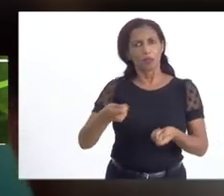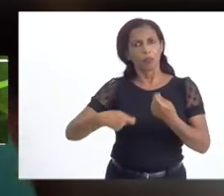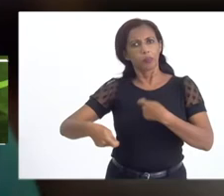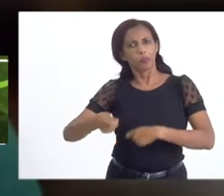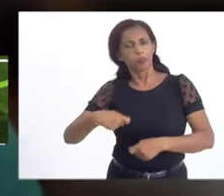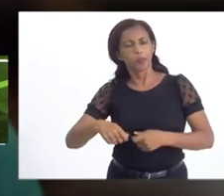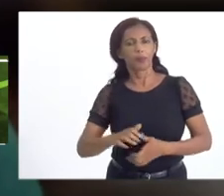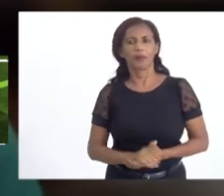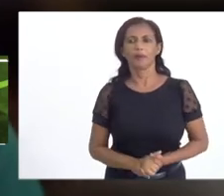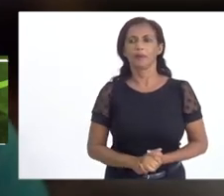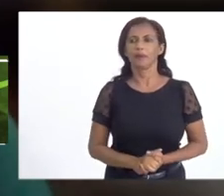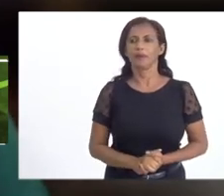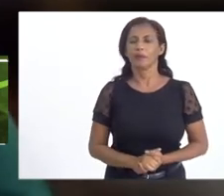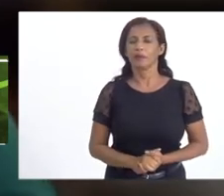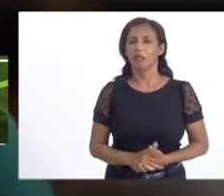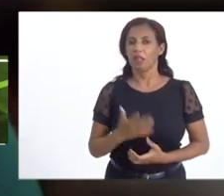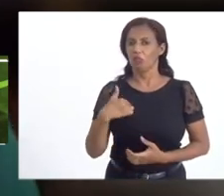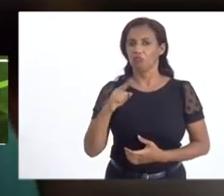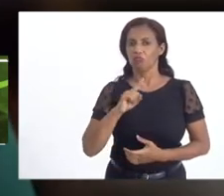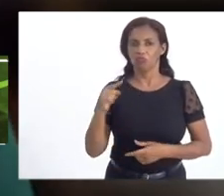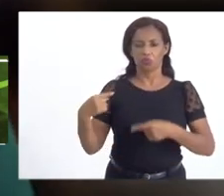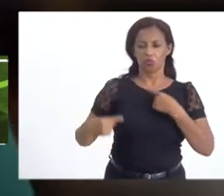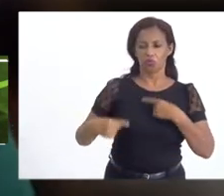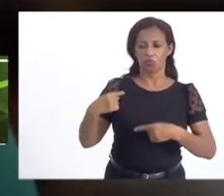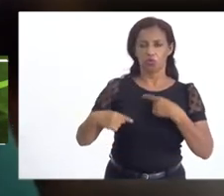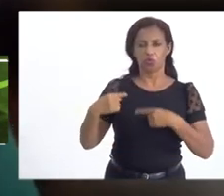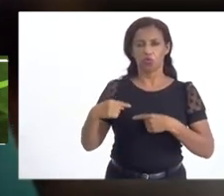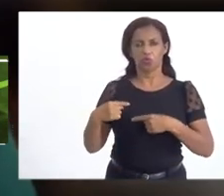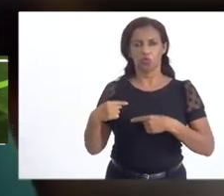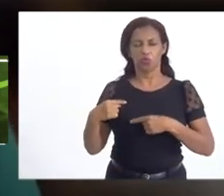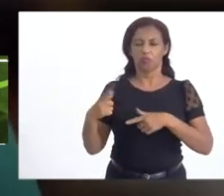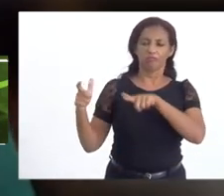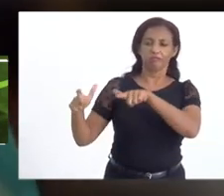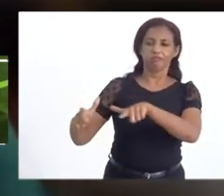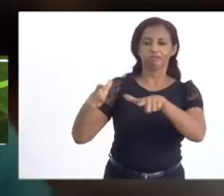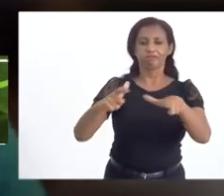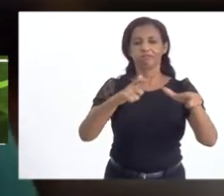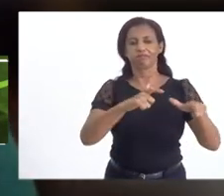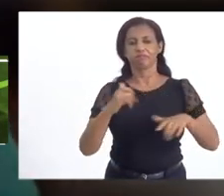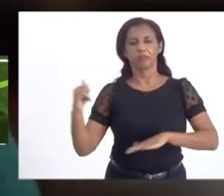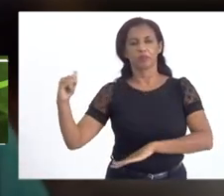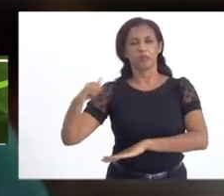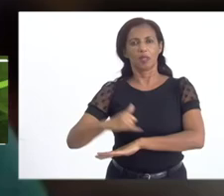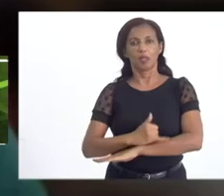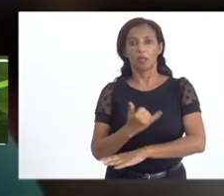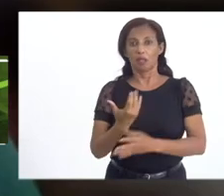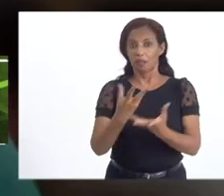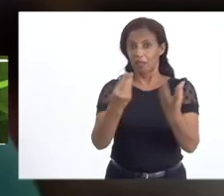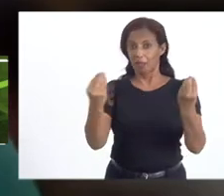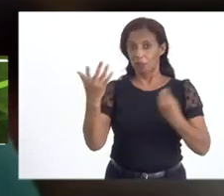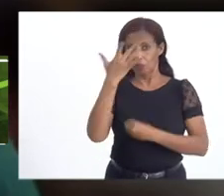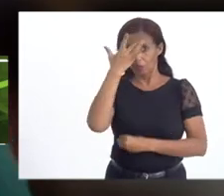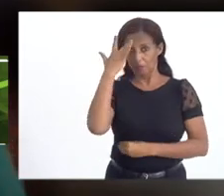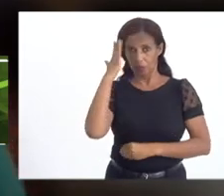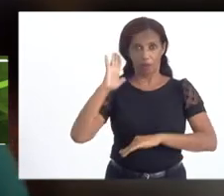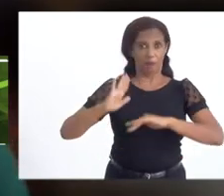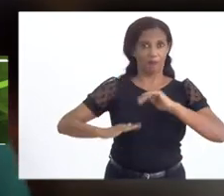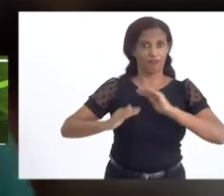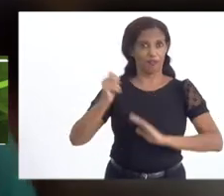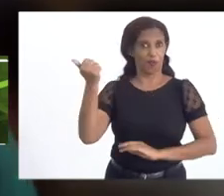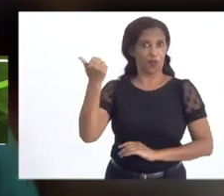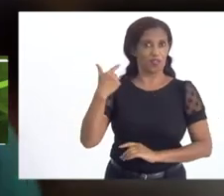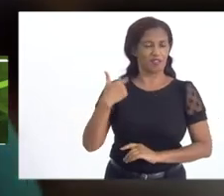Tá? Eu não vou discutir vocação de aeroporto, porque tem muita gente aí mais especialista do que